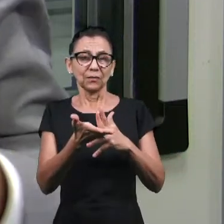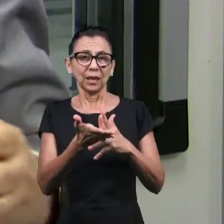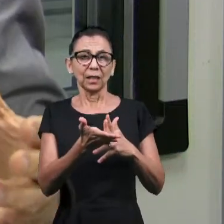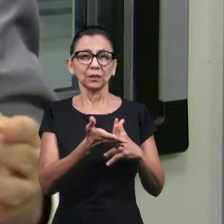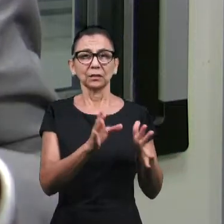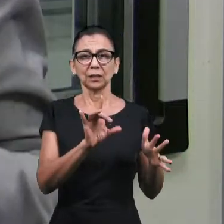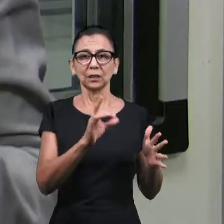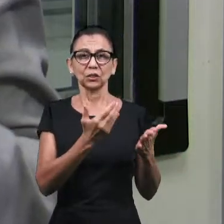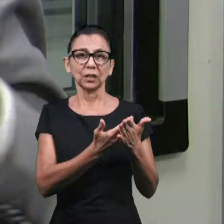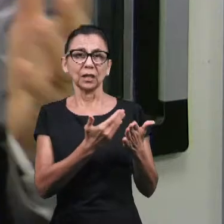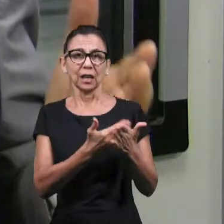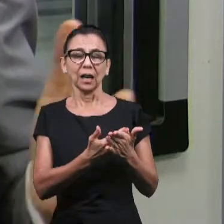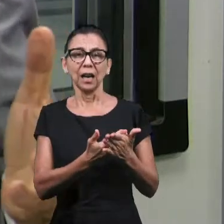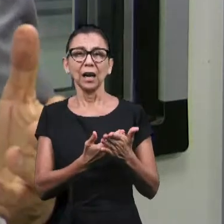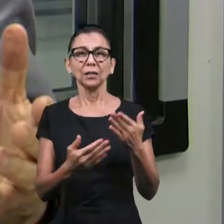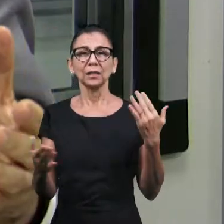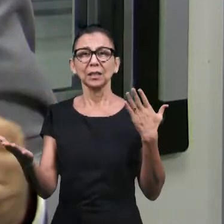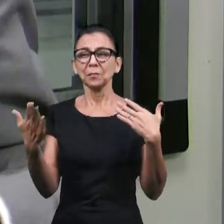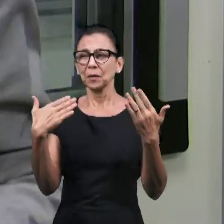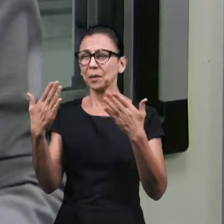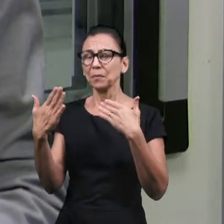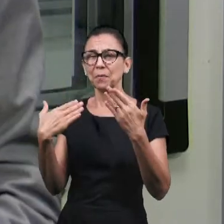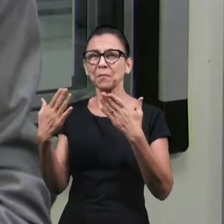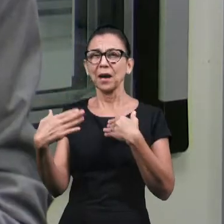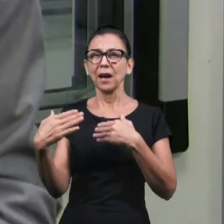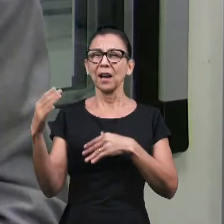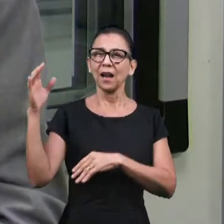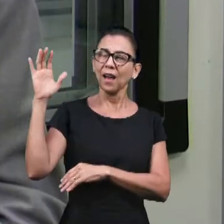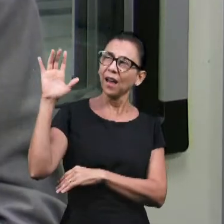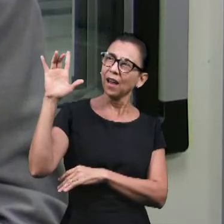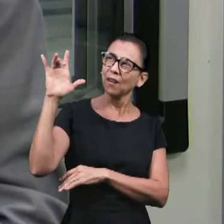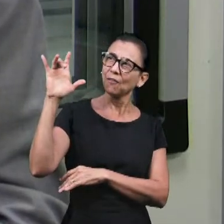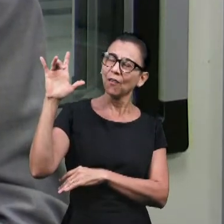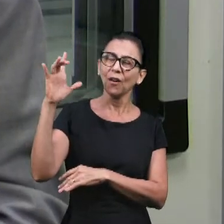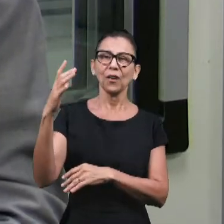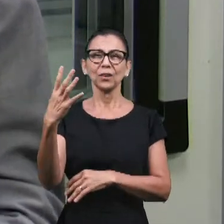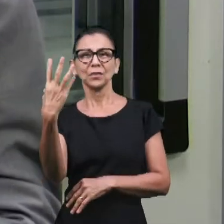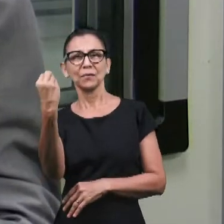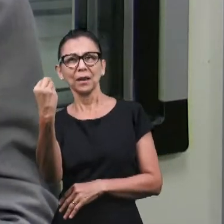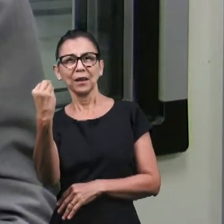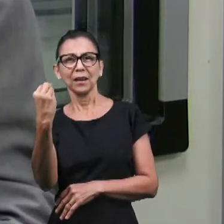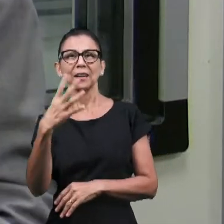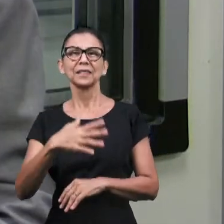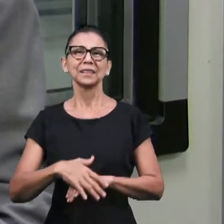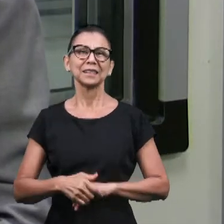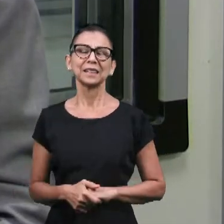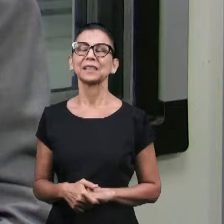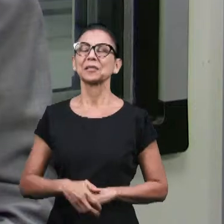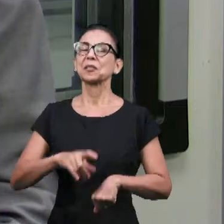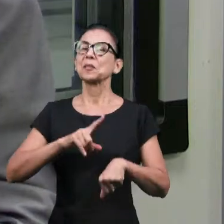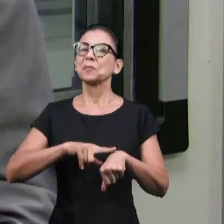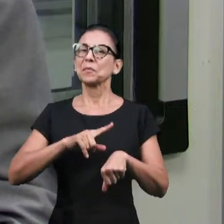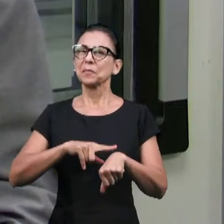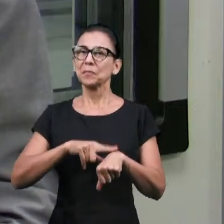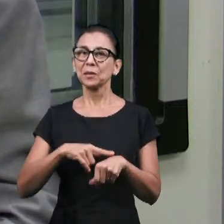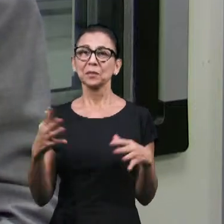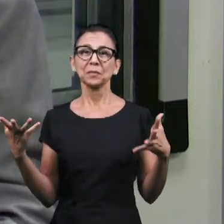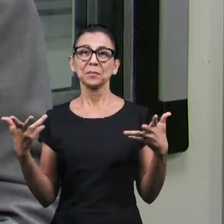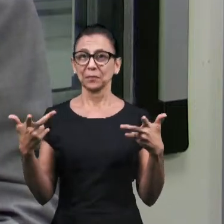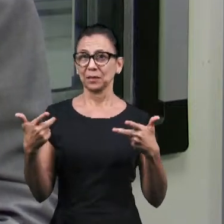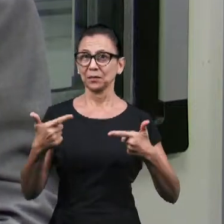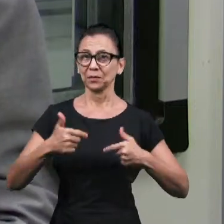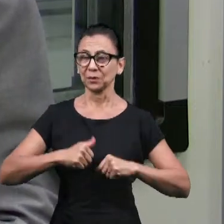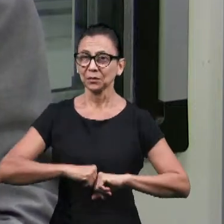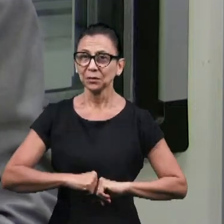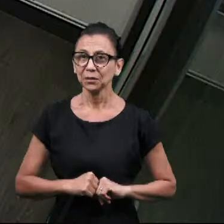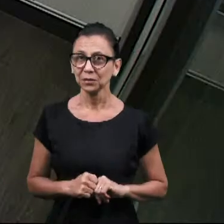Alice ocupa tênis ano tirando as suas fotos que é muito natural né E aí foi um momento assim especial não só para os jovens